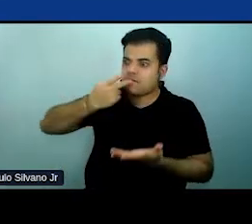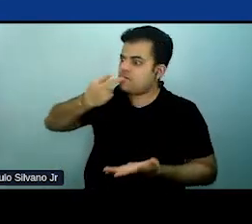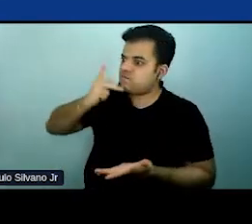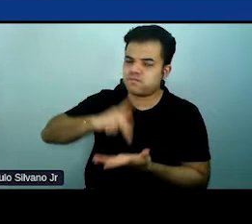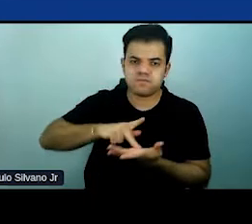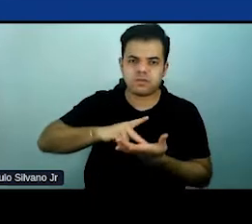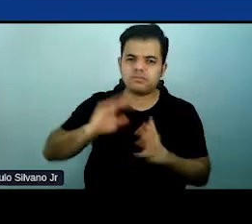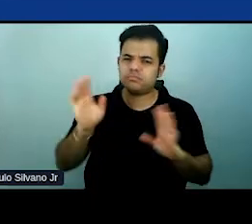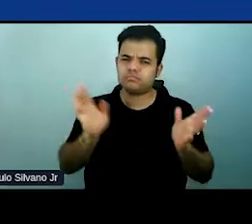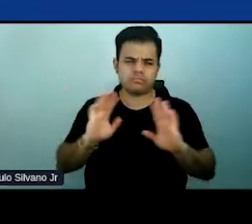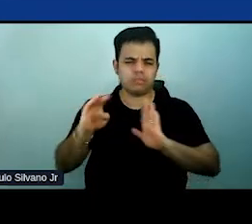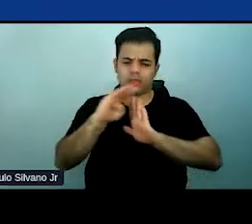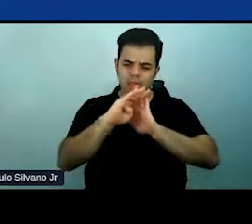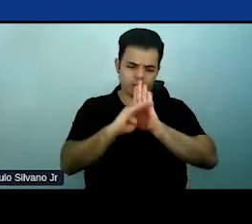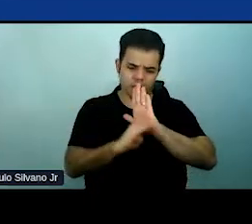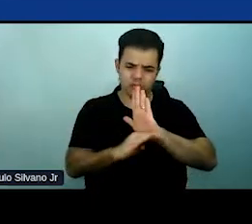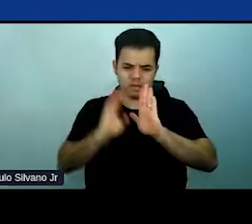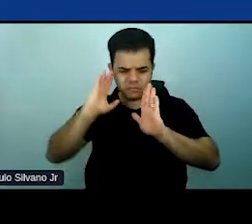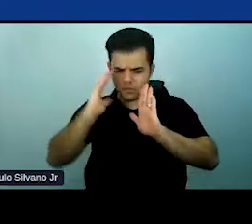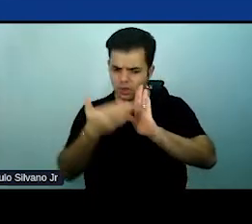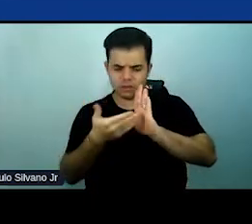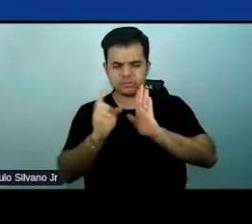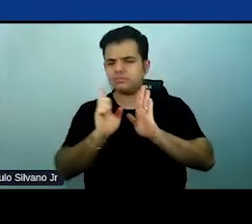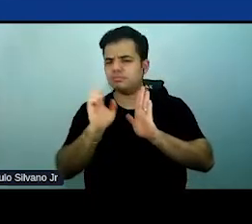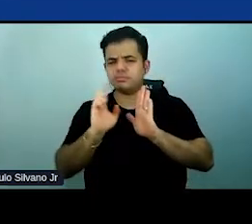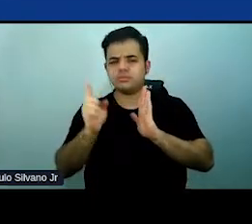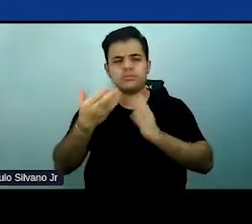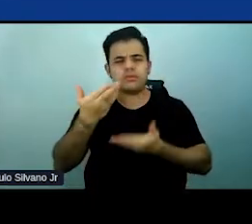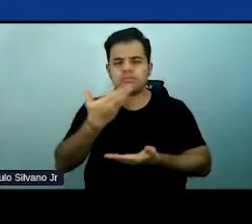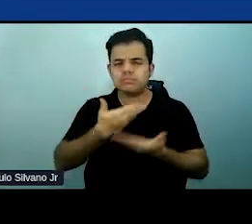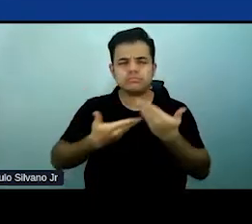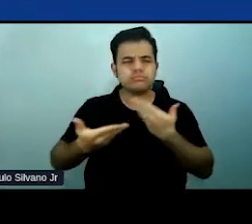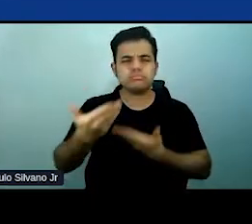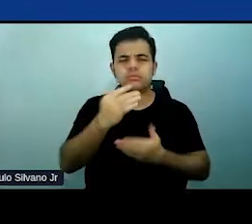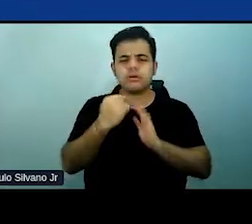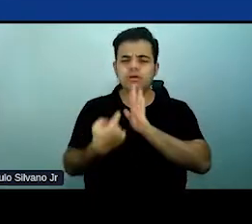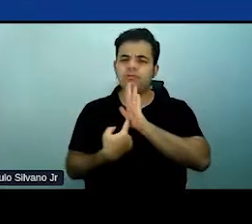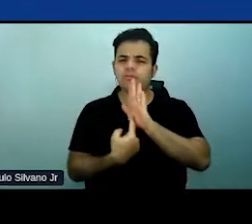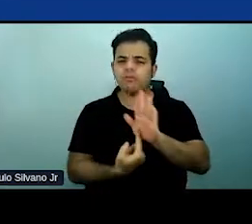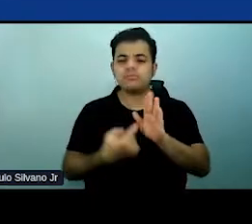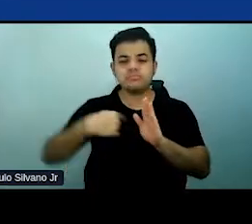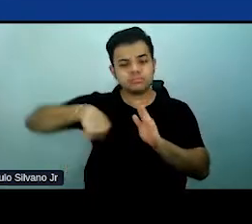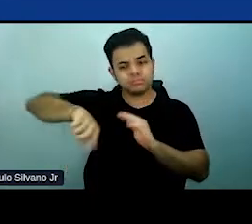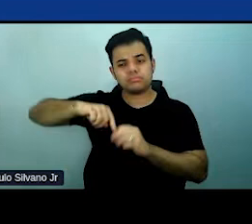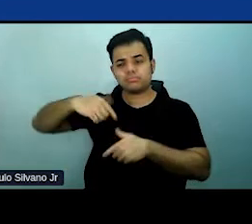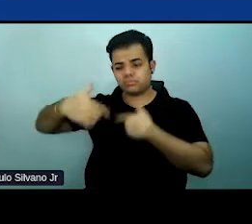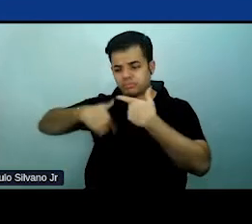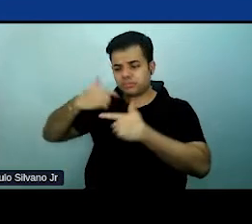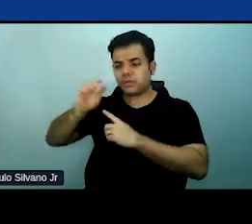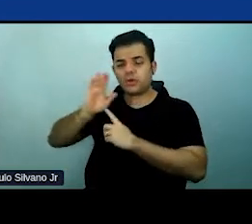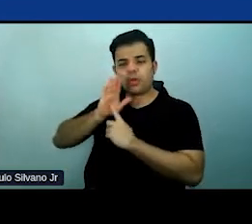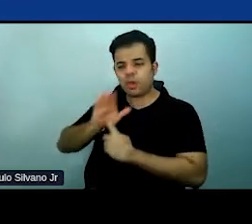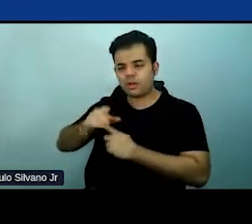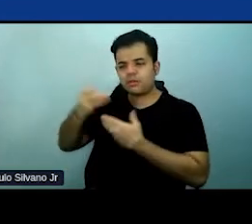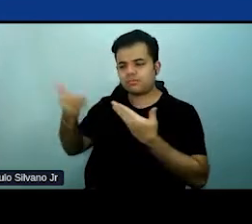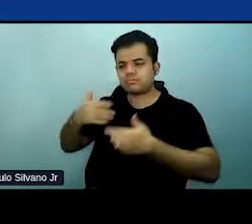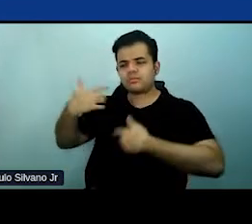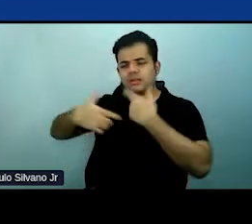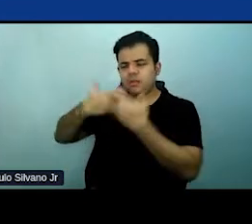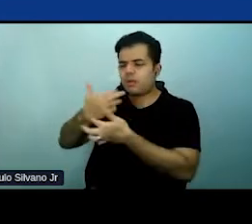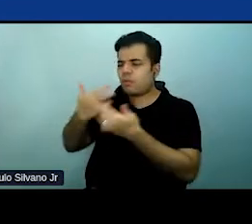uma receita fechada, amarrada. A gente está trazendo apenas o que a gente vem colocando no nosso dia a